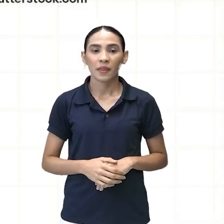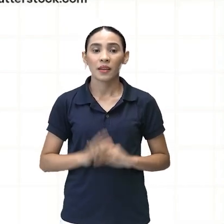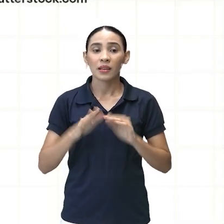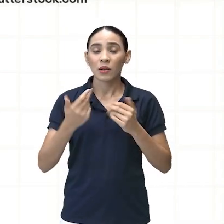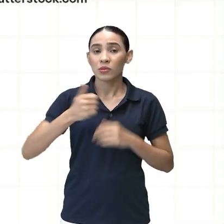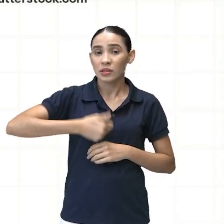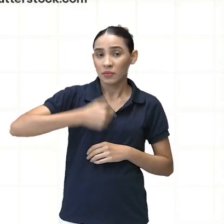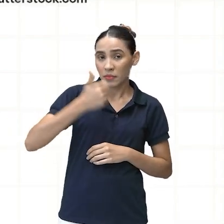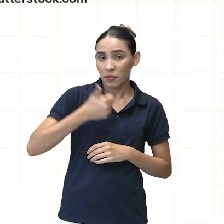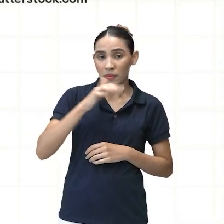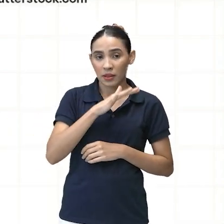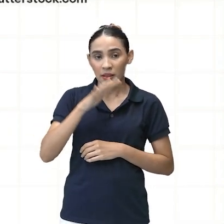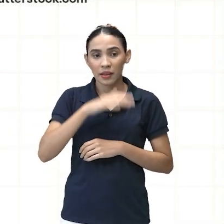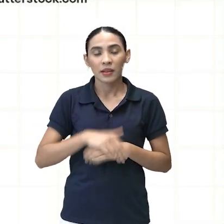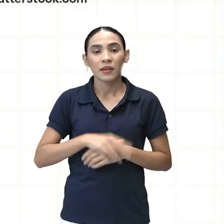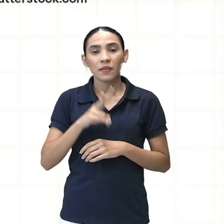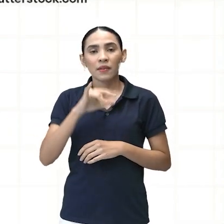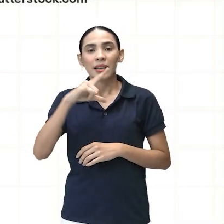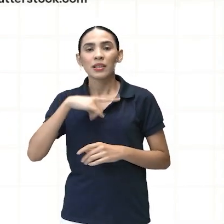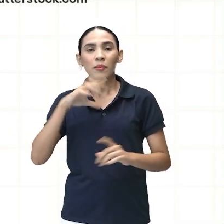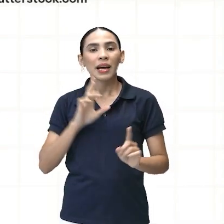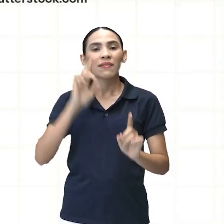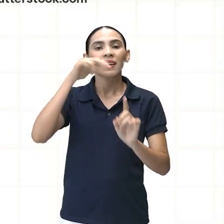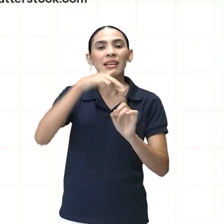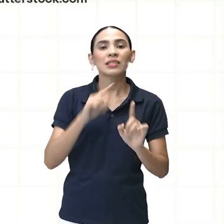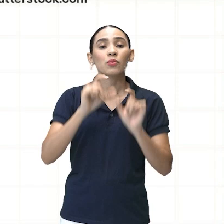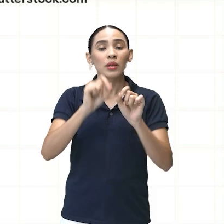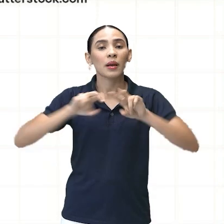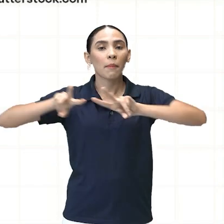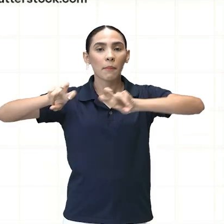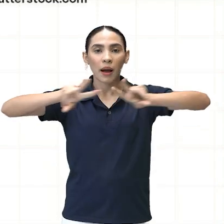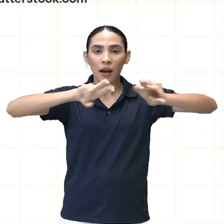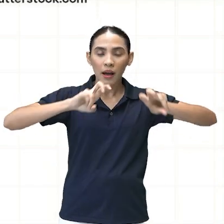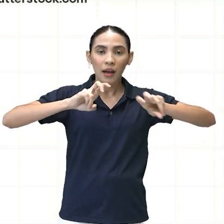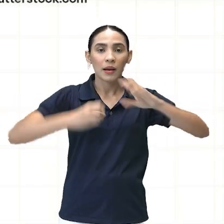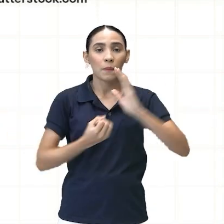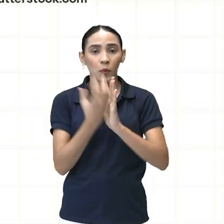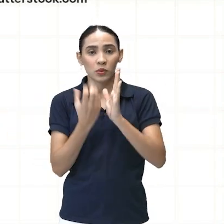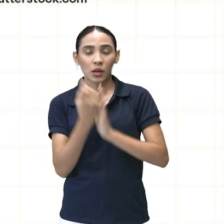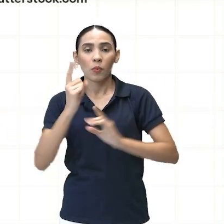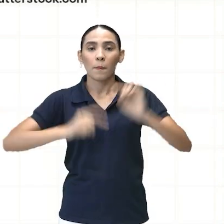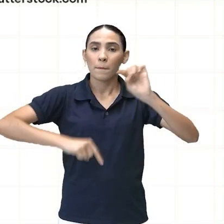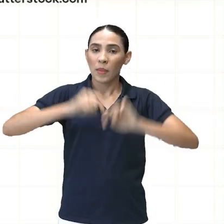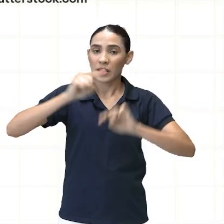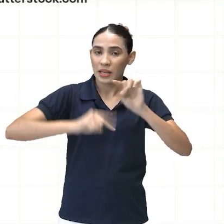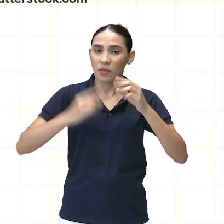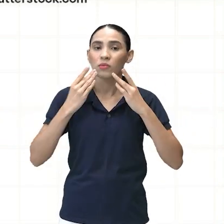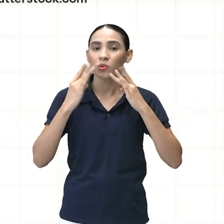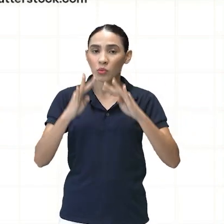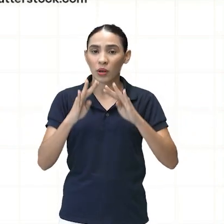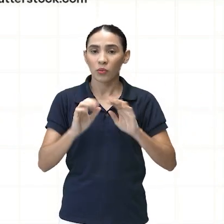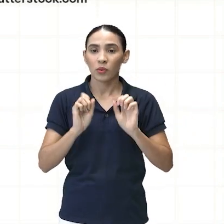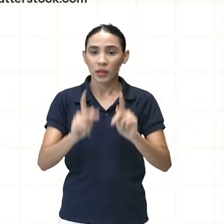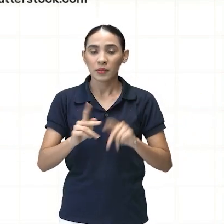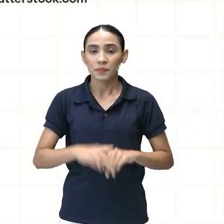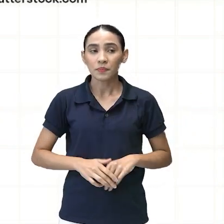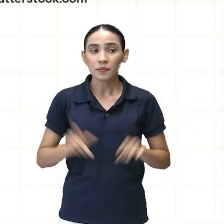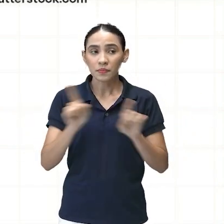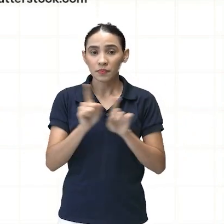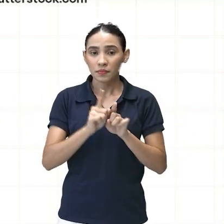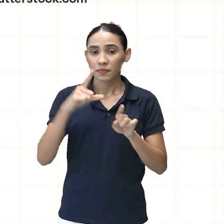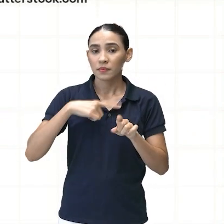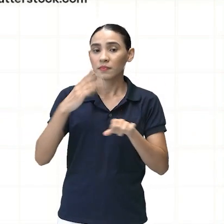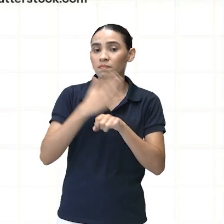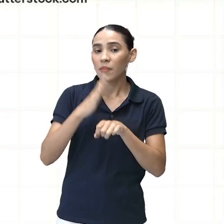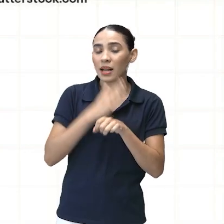o setor primário ele está diretamente envolvido na extração e produção de matéria-prima, conforme eu já falei para vocês. E envolve